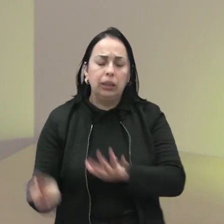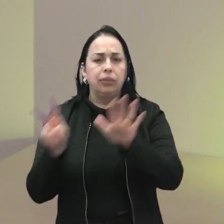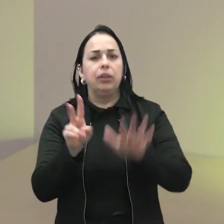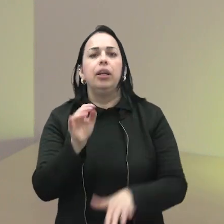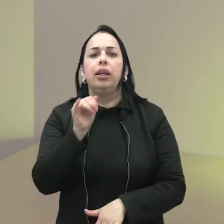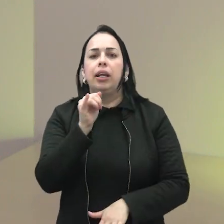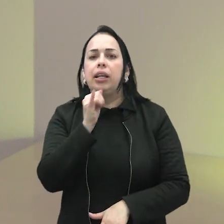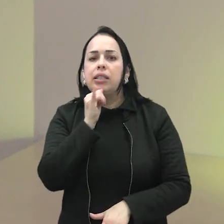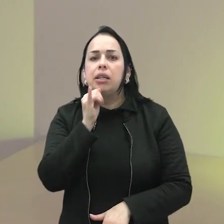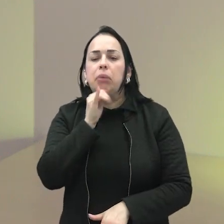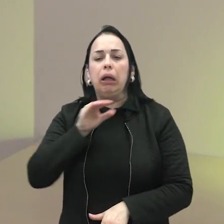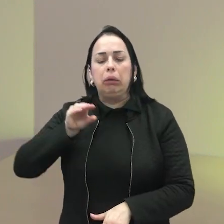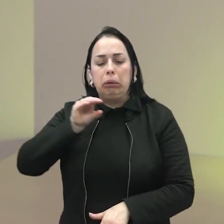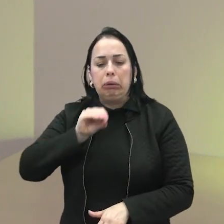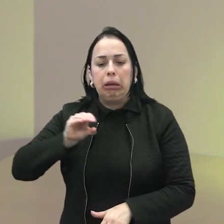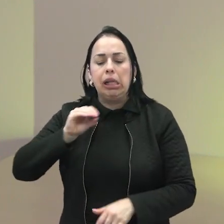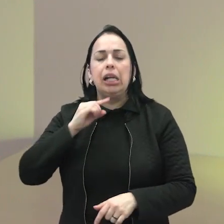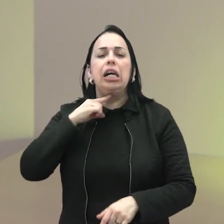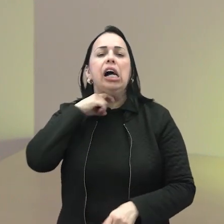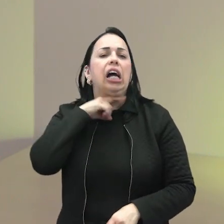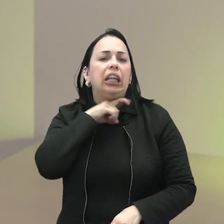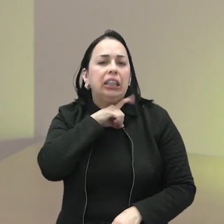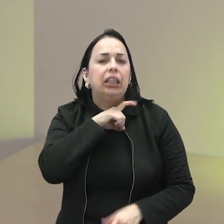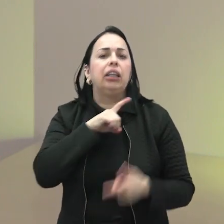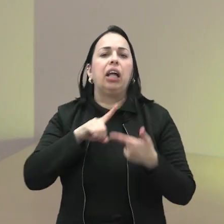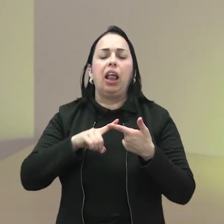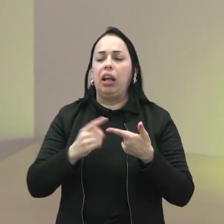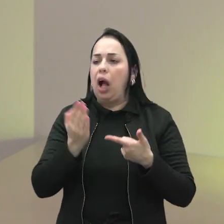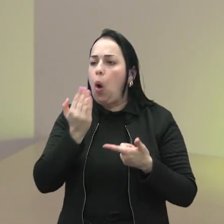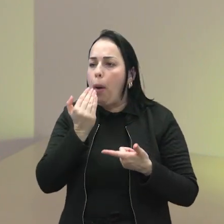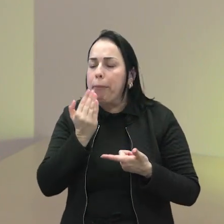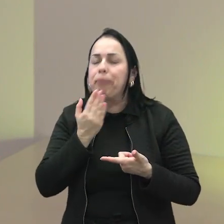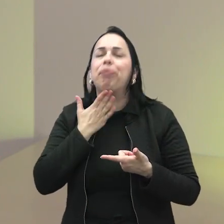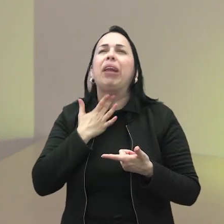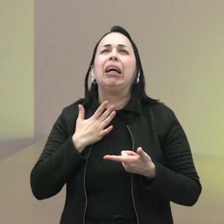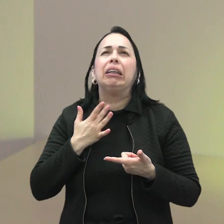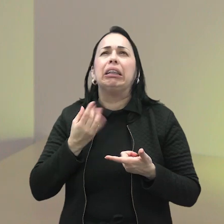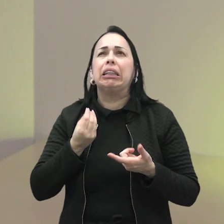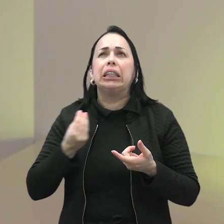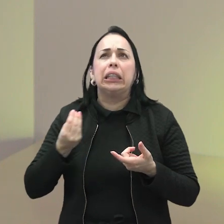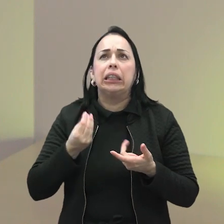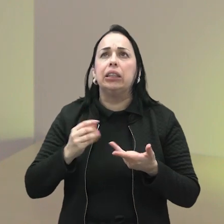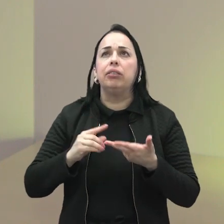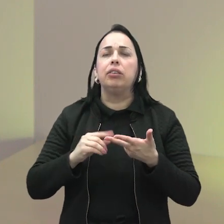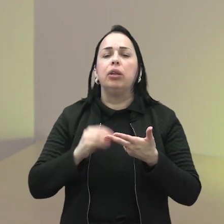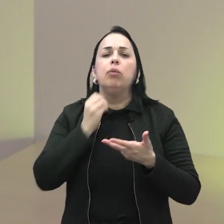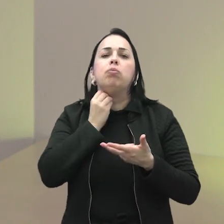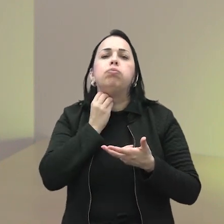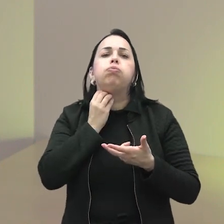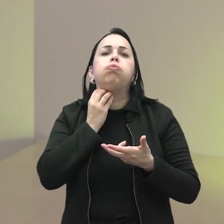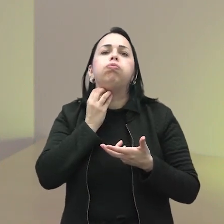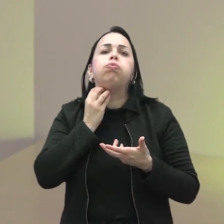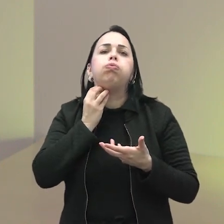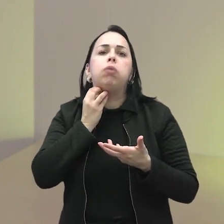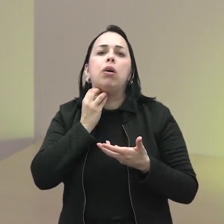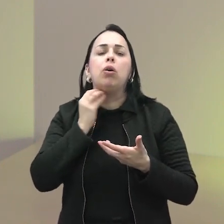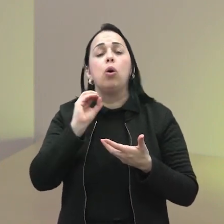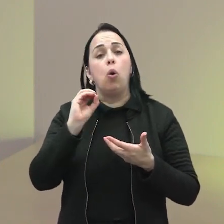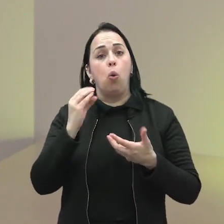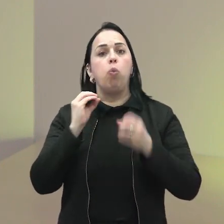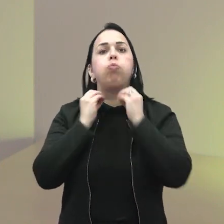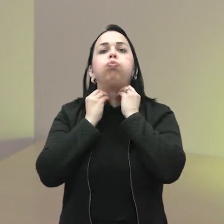exemplo, rouquidão, alterações da voz, dificuldade para engolir, surgimento de massas ou ínguas na